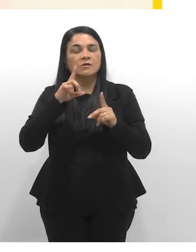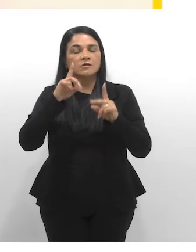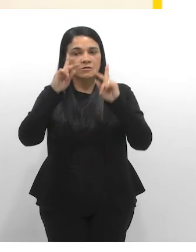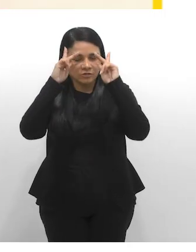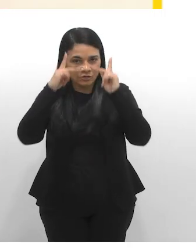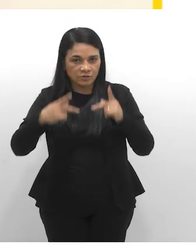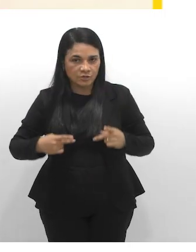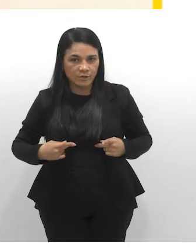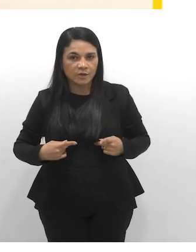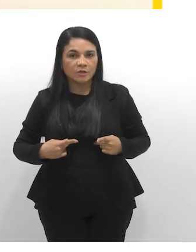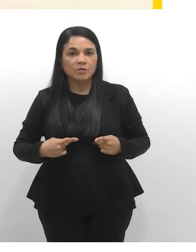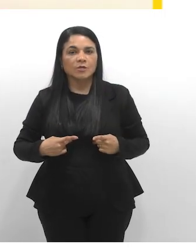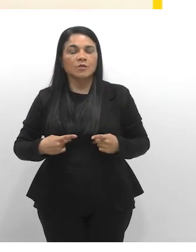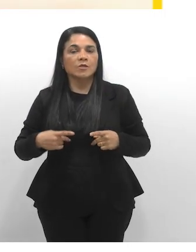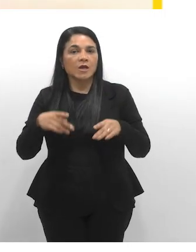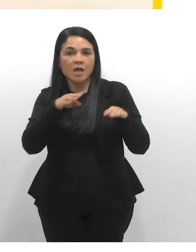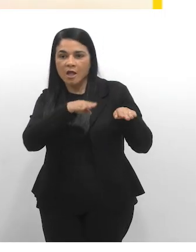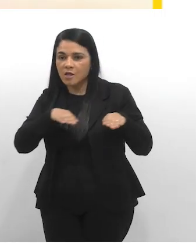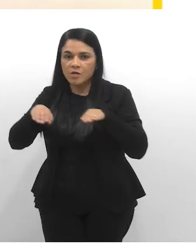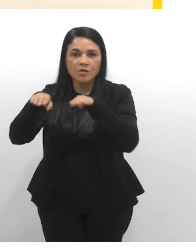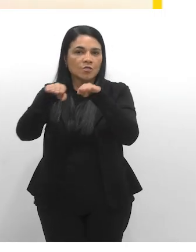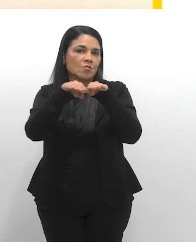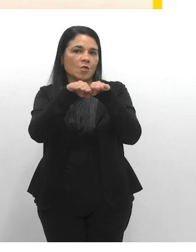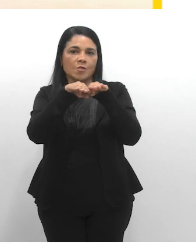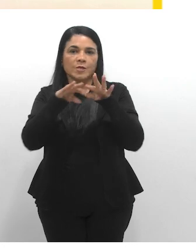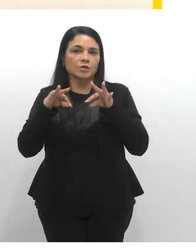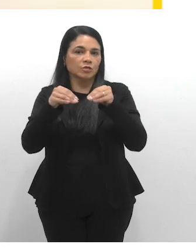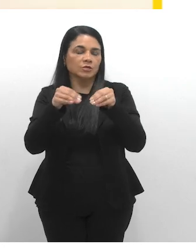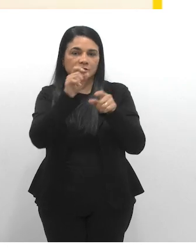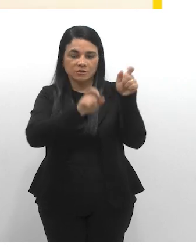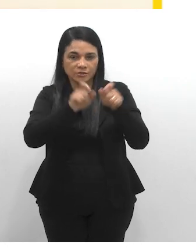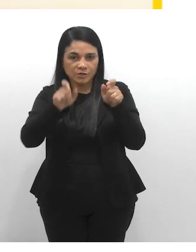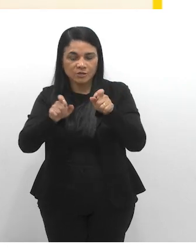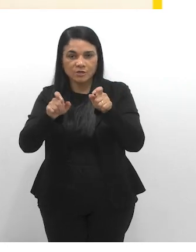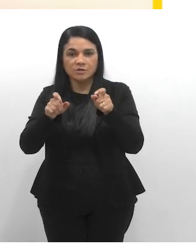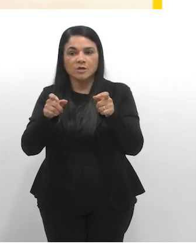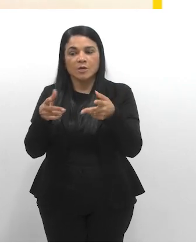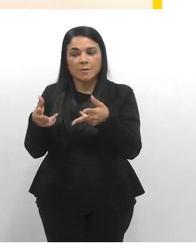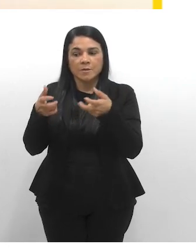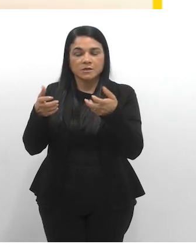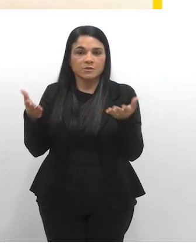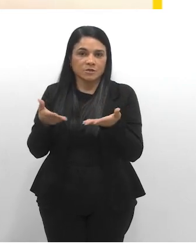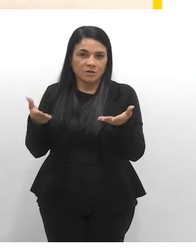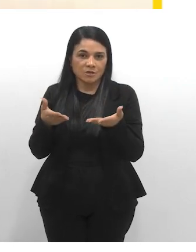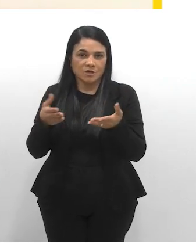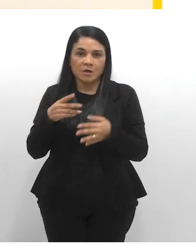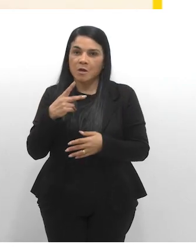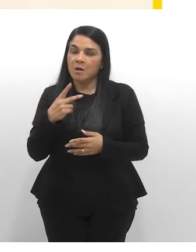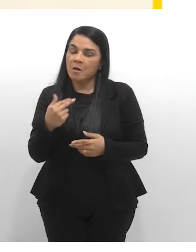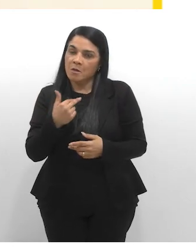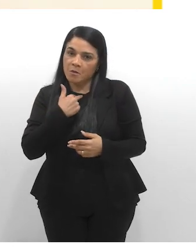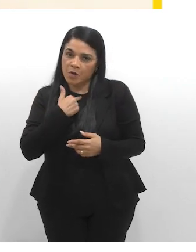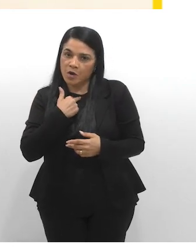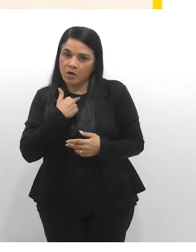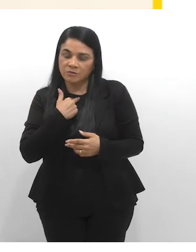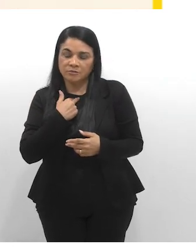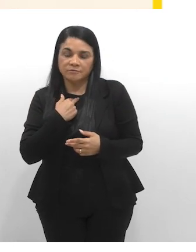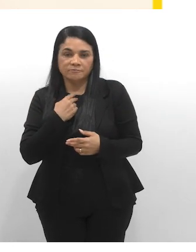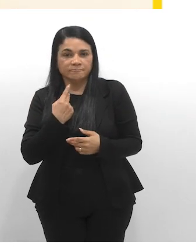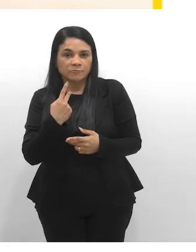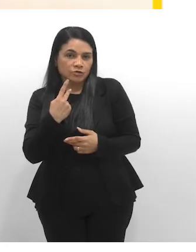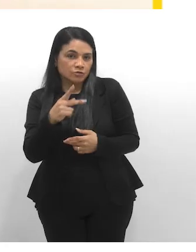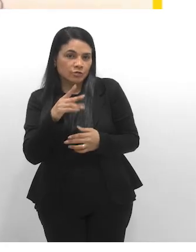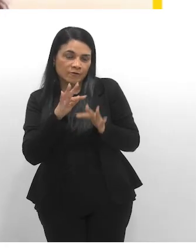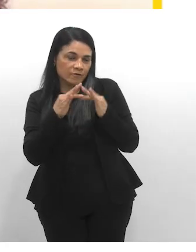tem direitos, direitos humanos é algo que é horizontalizado porque é o que vimos agora. Pode não ter sido um